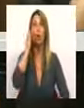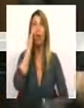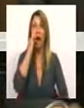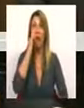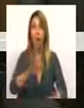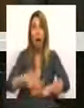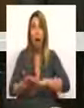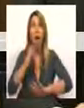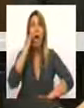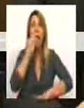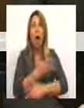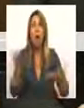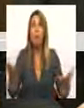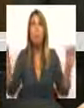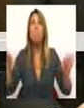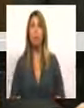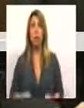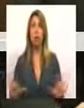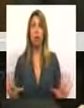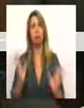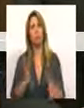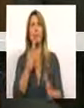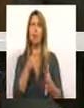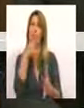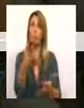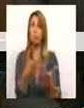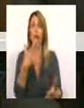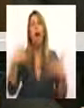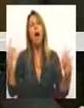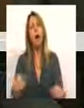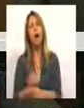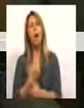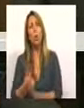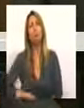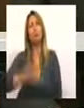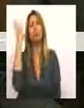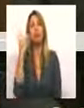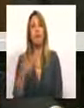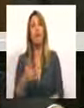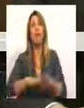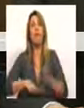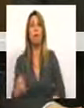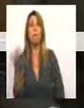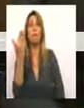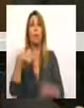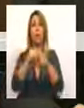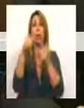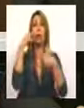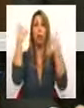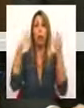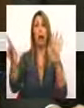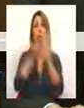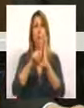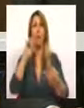ser realçado ainda há muito por fazer naturalmente em termos de políticas públicas legislação fiscalização